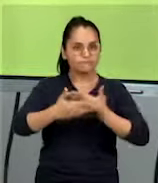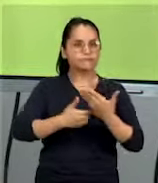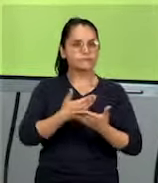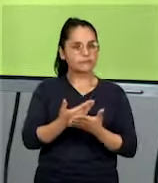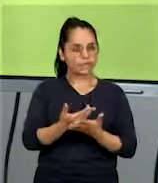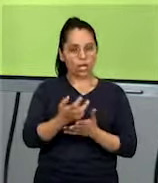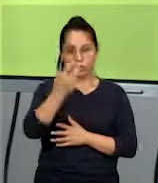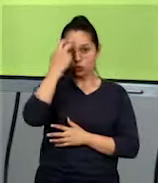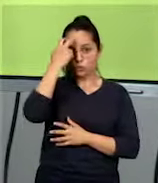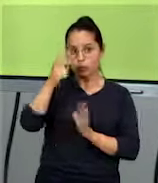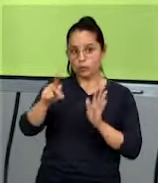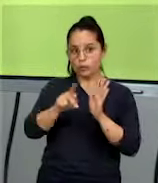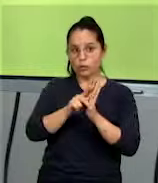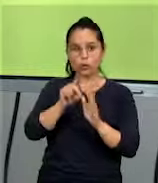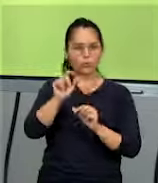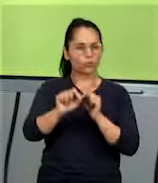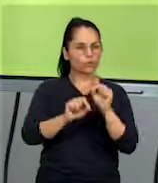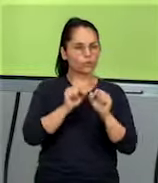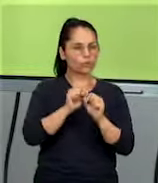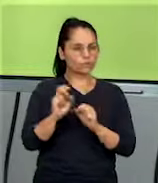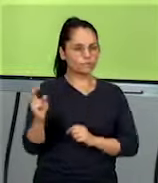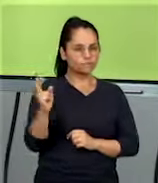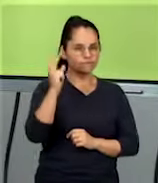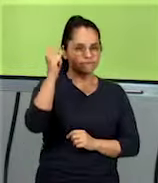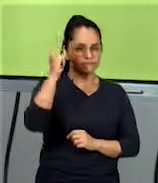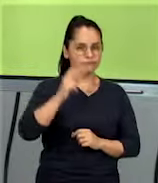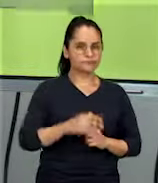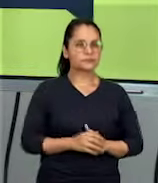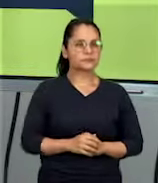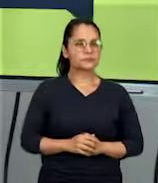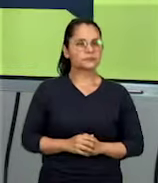sua cultura e daquilo que eles valorizam.